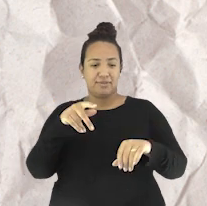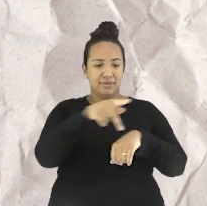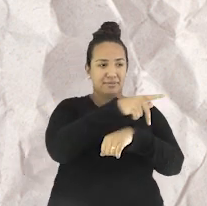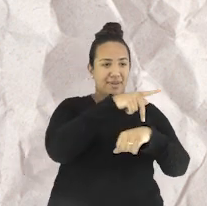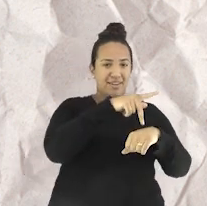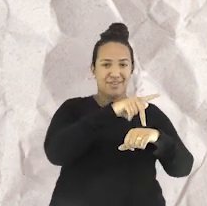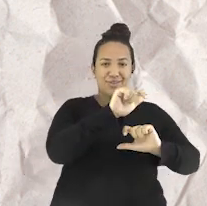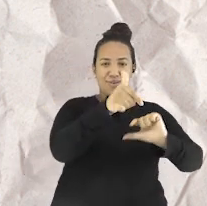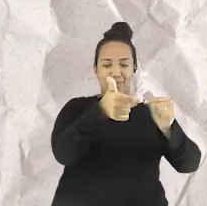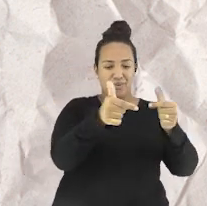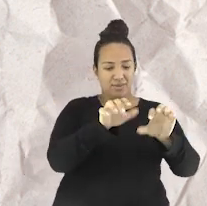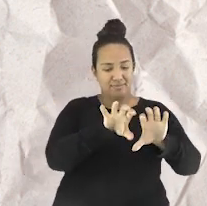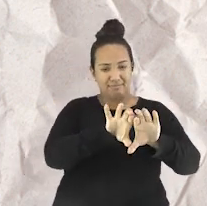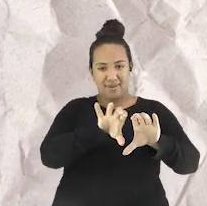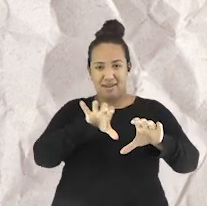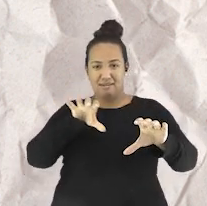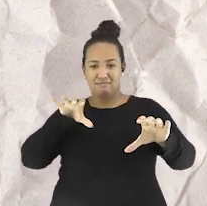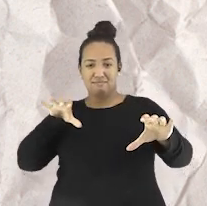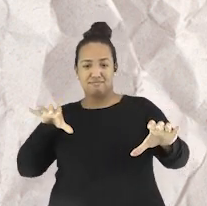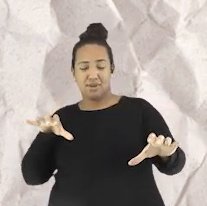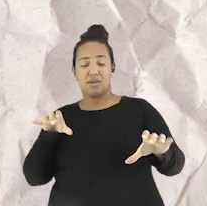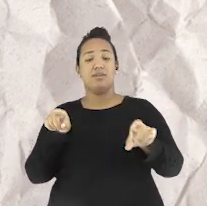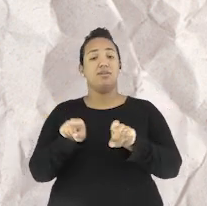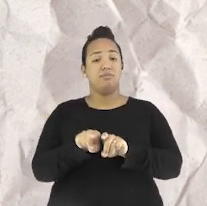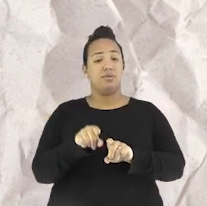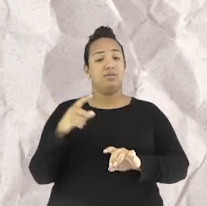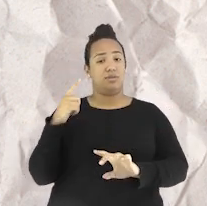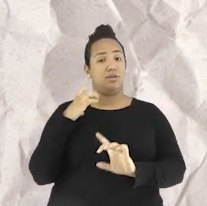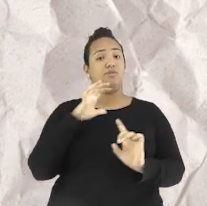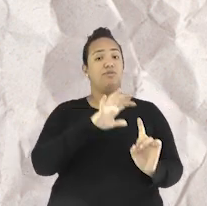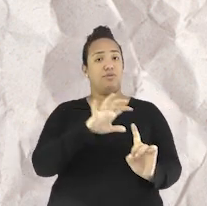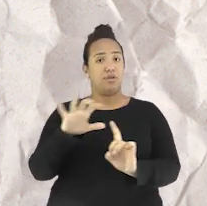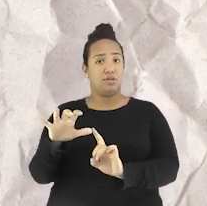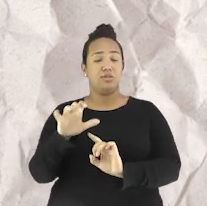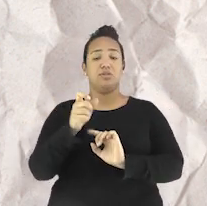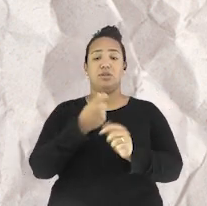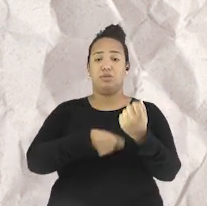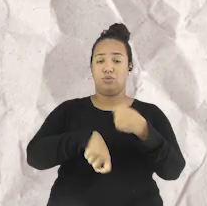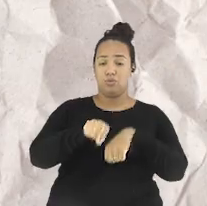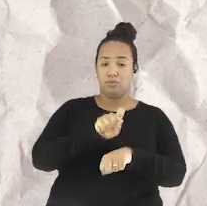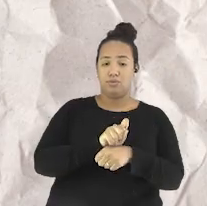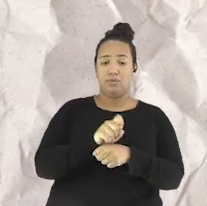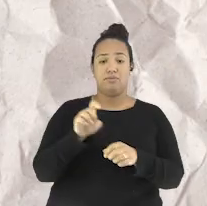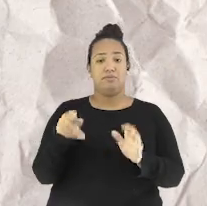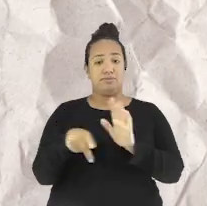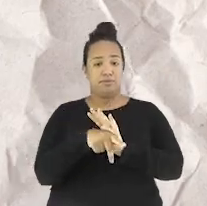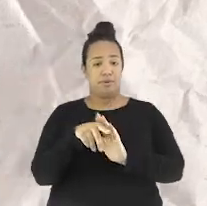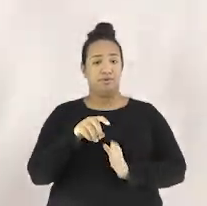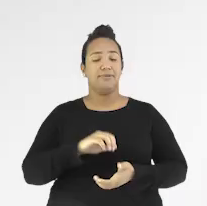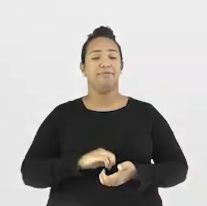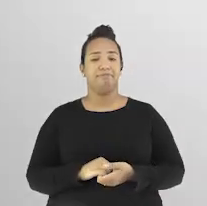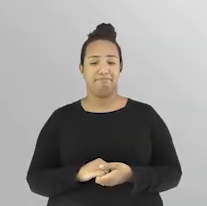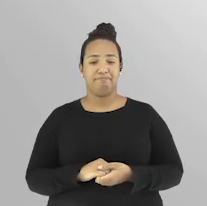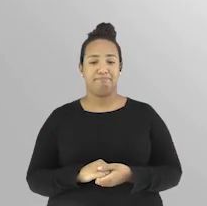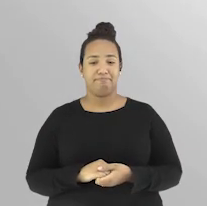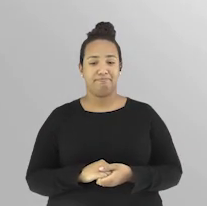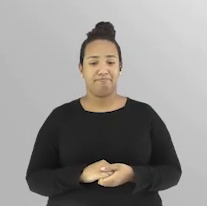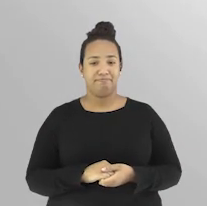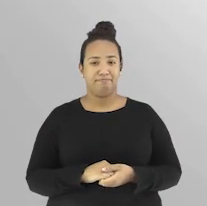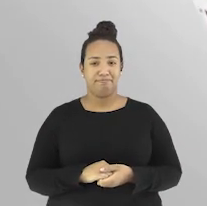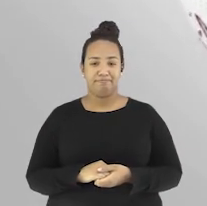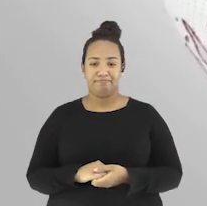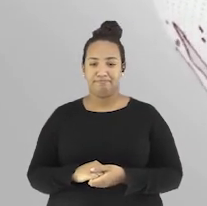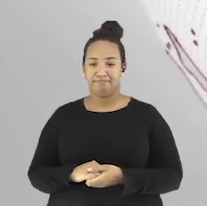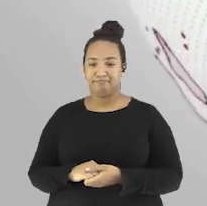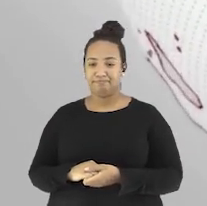do mundo. Isso influencia, entre outras características sociais e econômicas, desses continentes. Natália, da disciplina